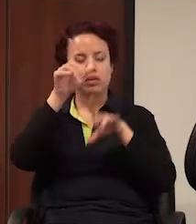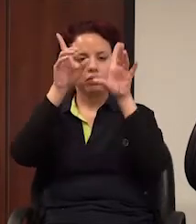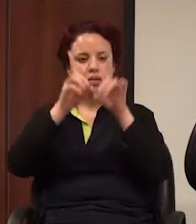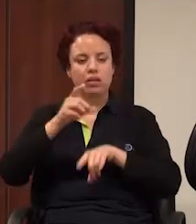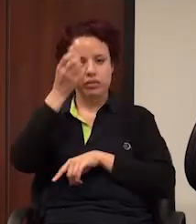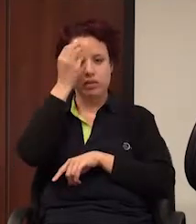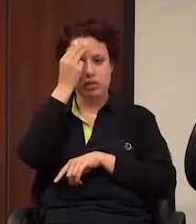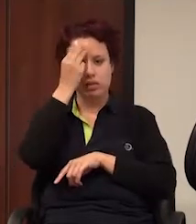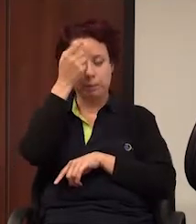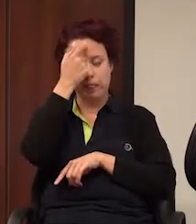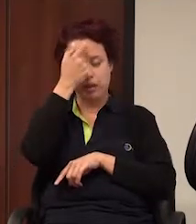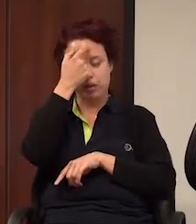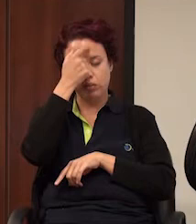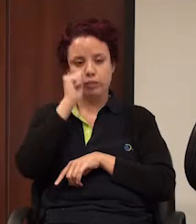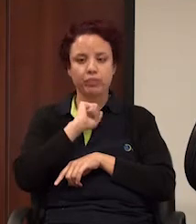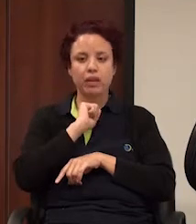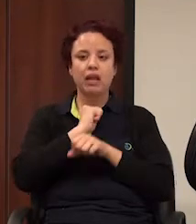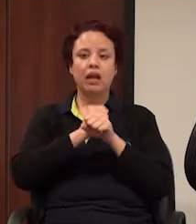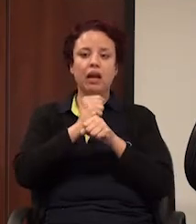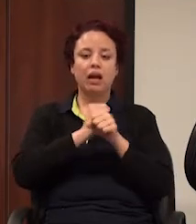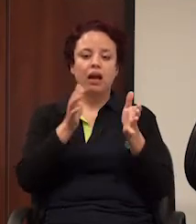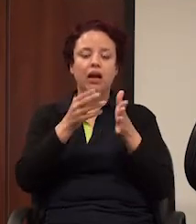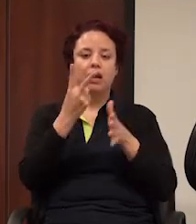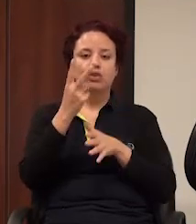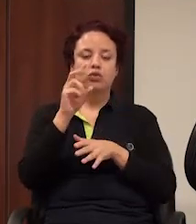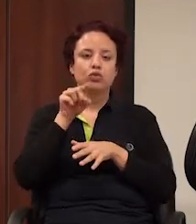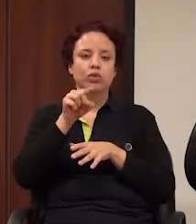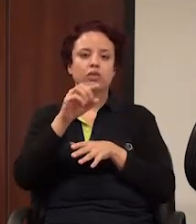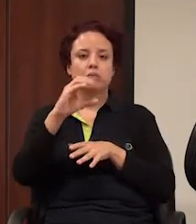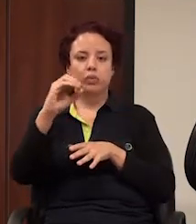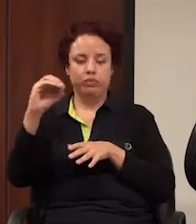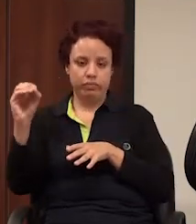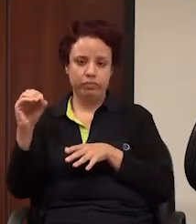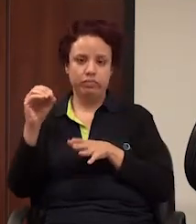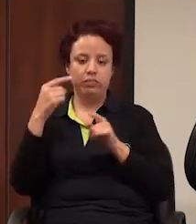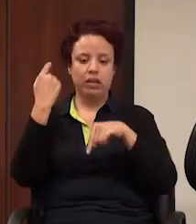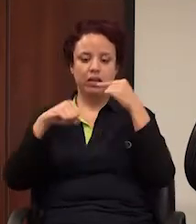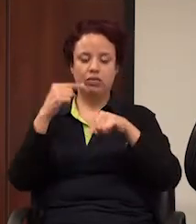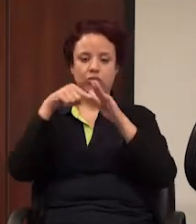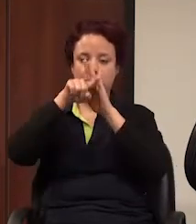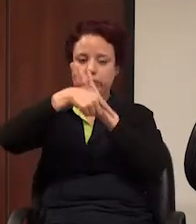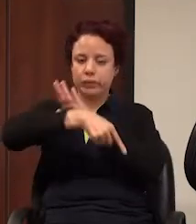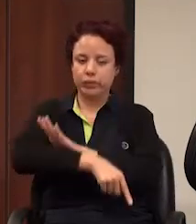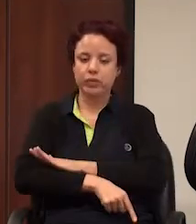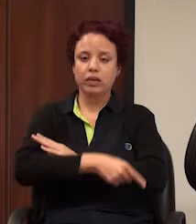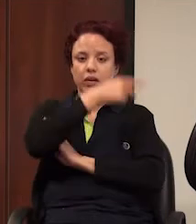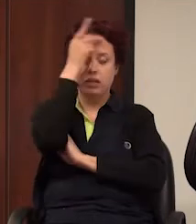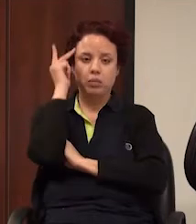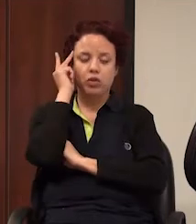gente mergulha depois nos anos 2000, onde a discussão se aprofunda, né, as pessoas realmente